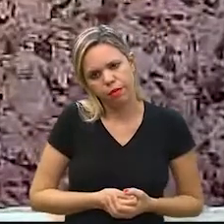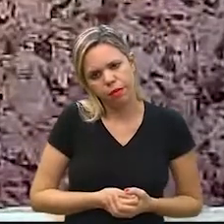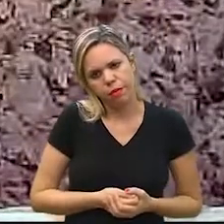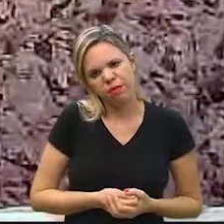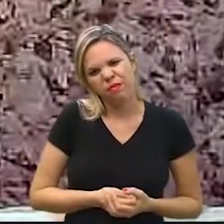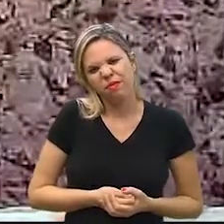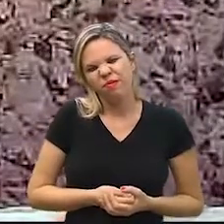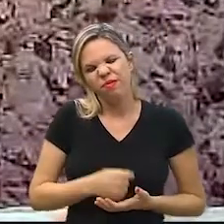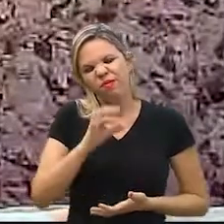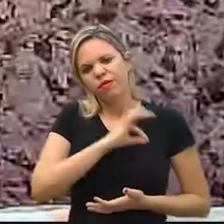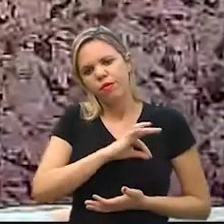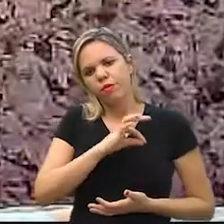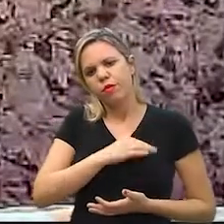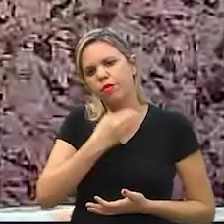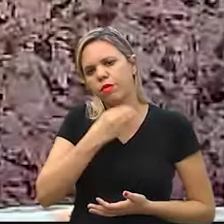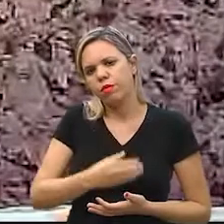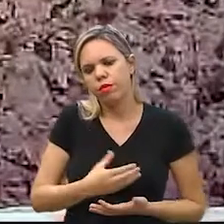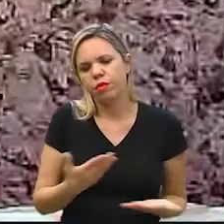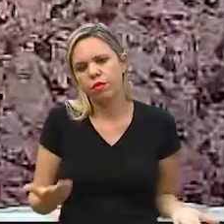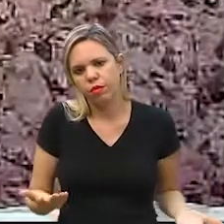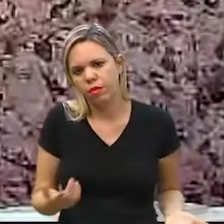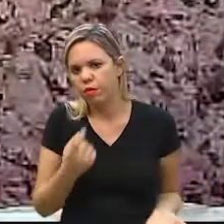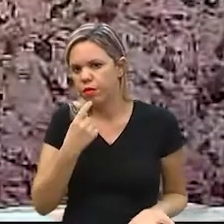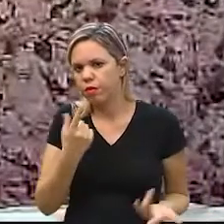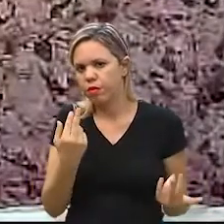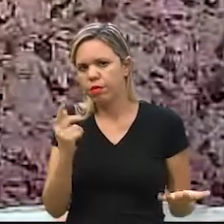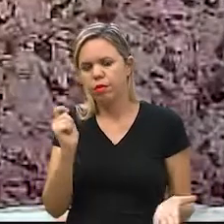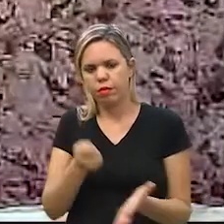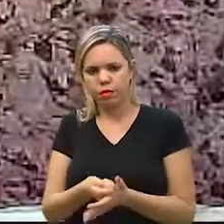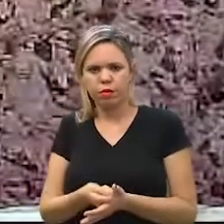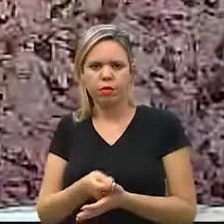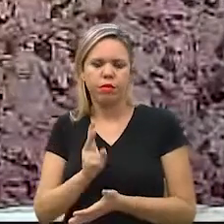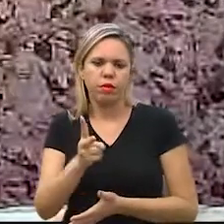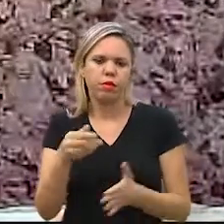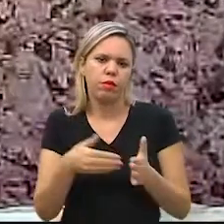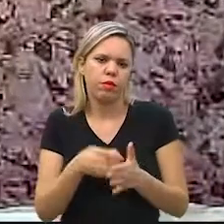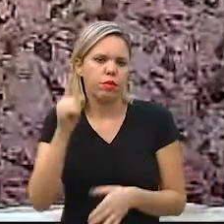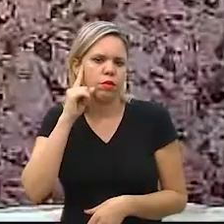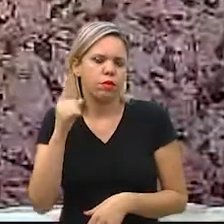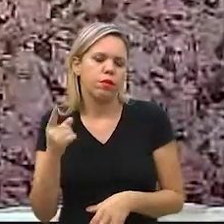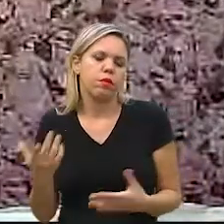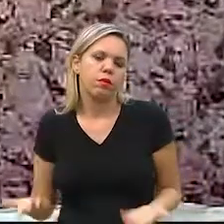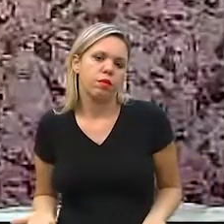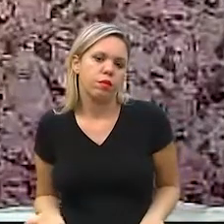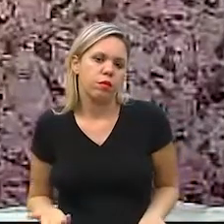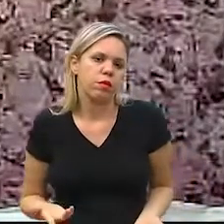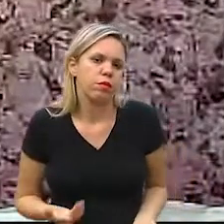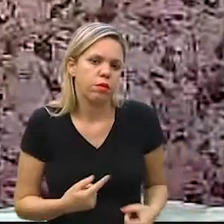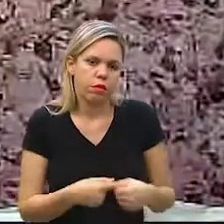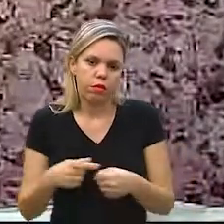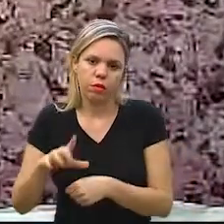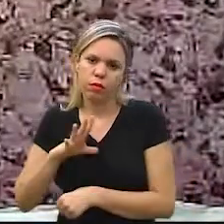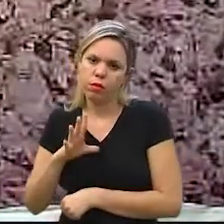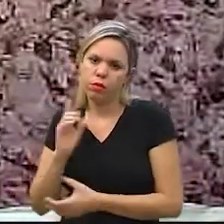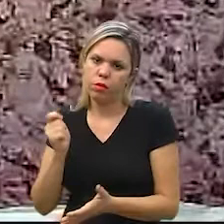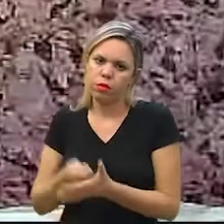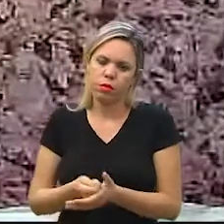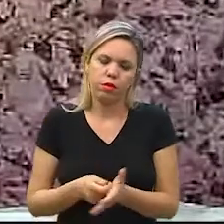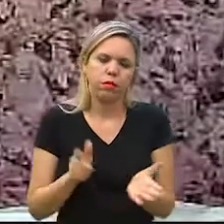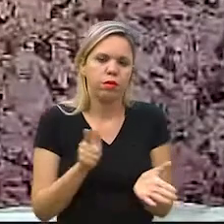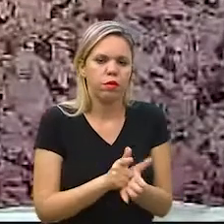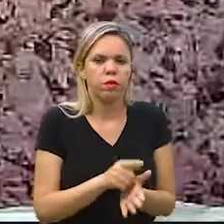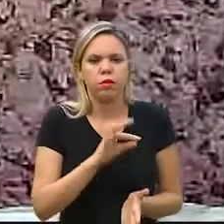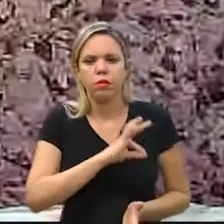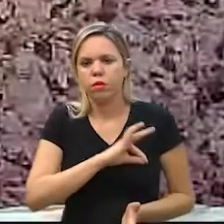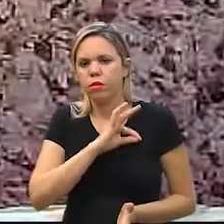Então, o salário de dezembro, não é o caso de Campinas, que paga sempre no último dia útil, mas em municípios que pagam a